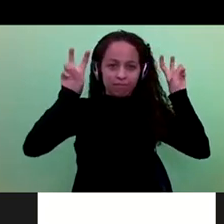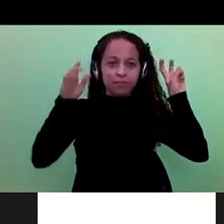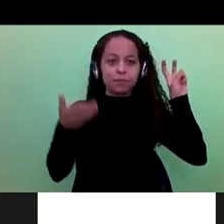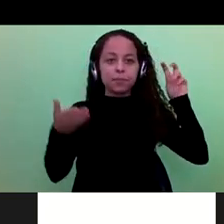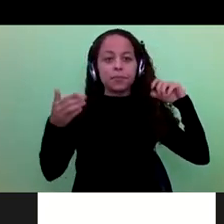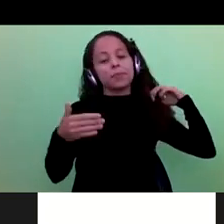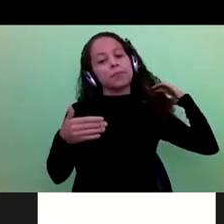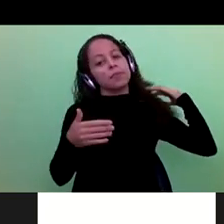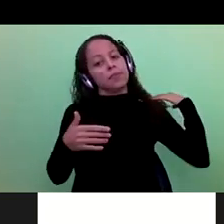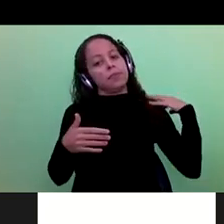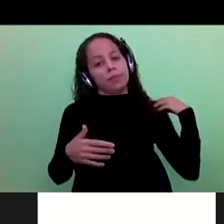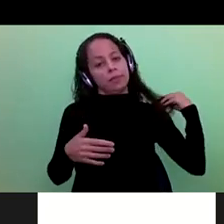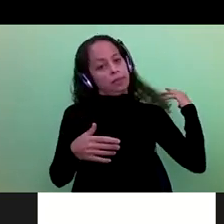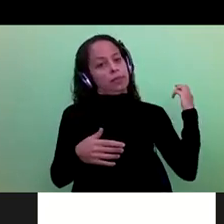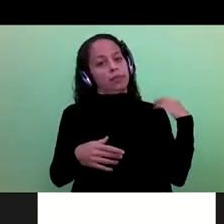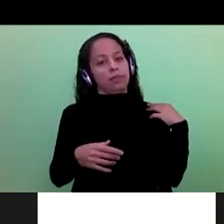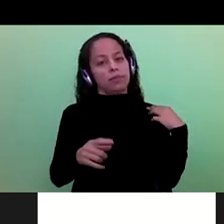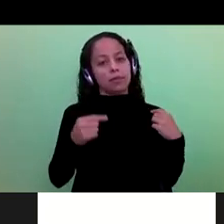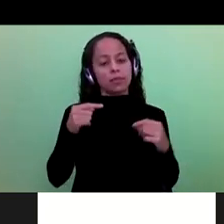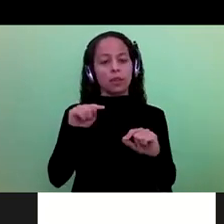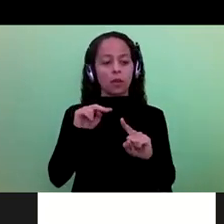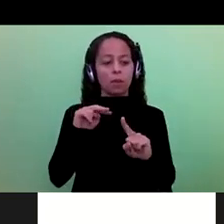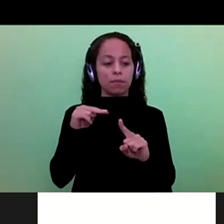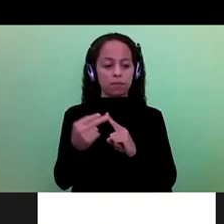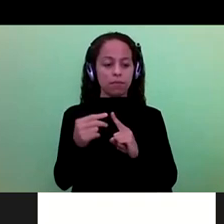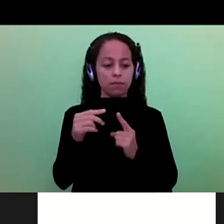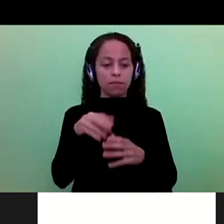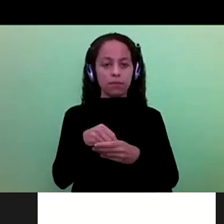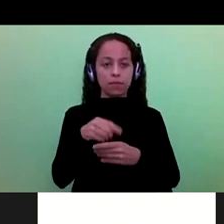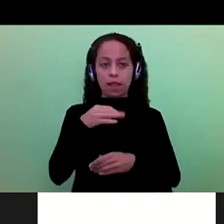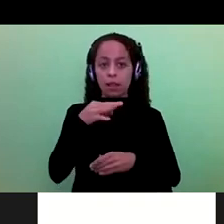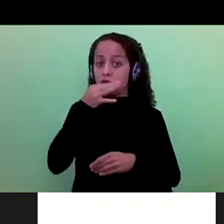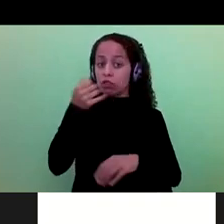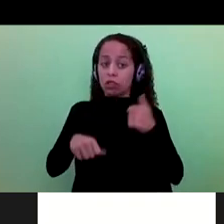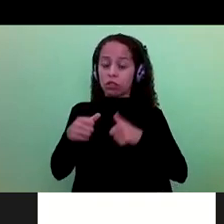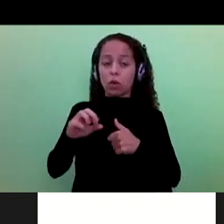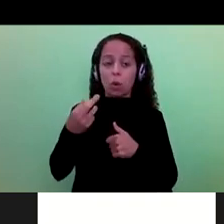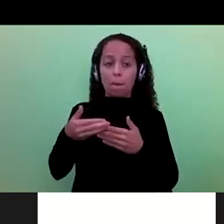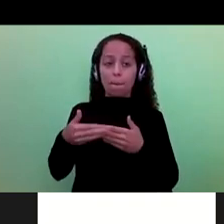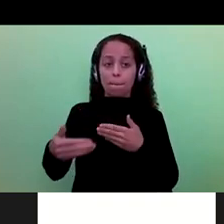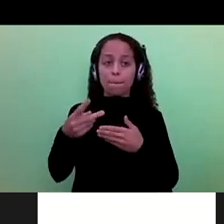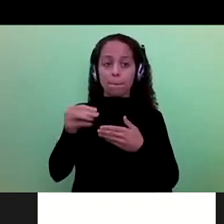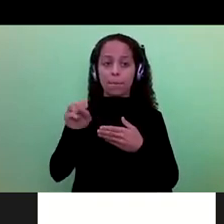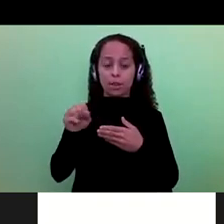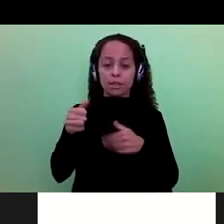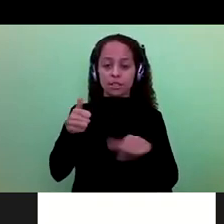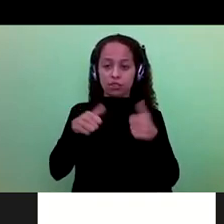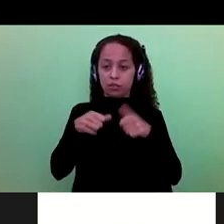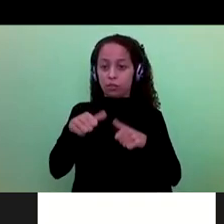pensar essa reflexão numa tendência crítica ou pós-crítica, não